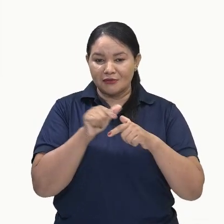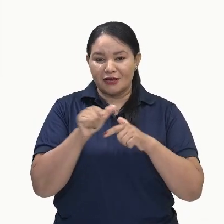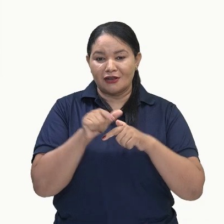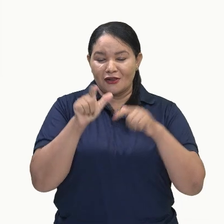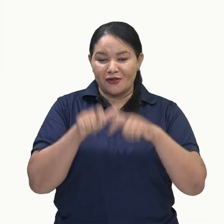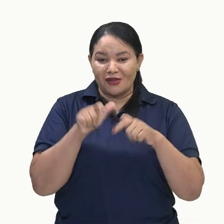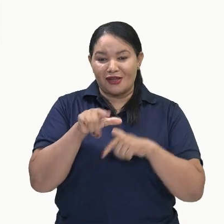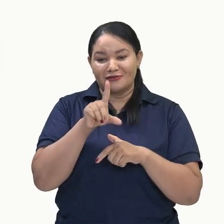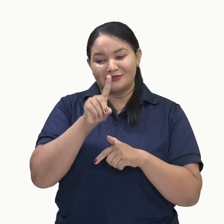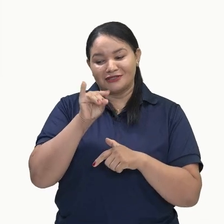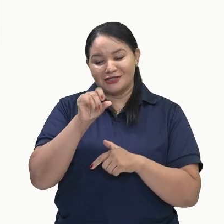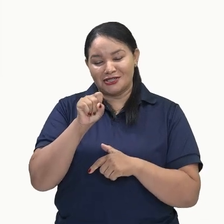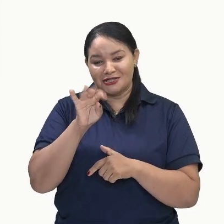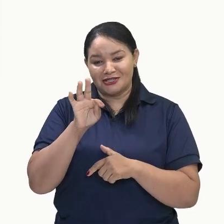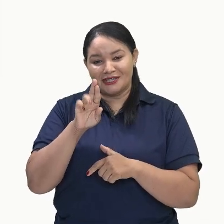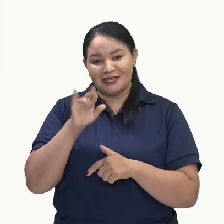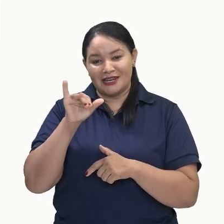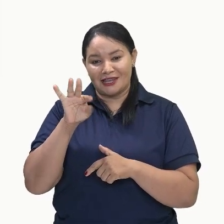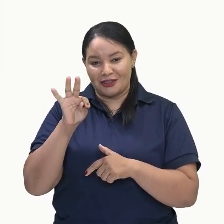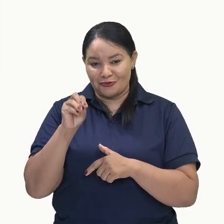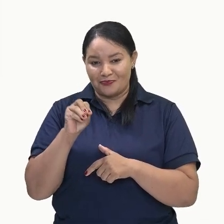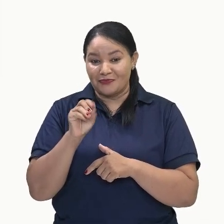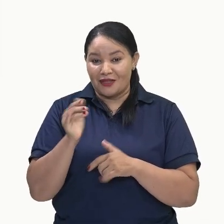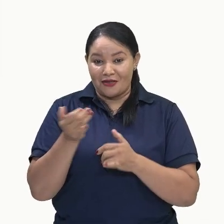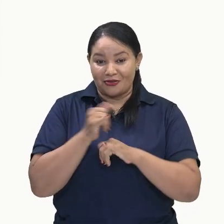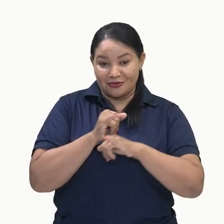dizer assim. E olha o que diz a notícia aí, ó.